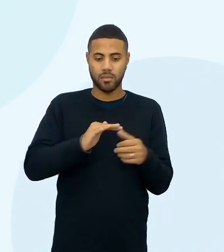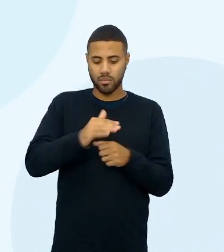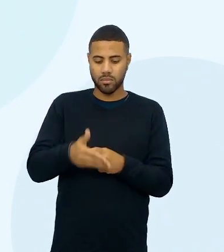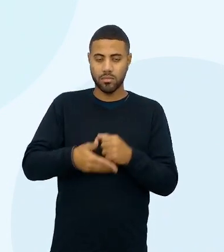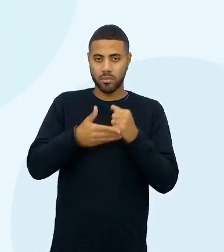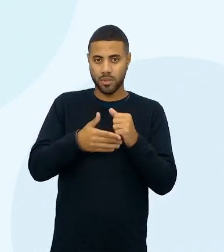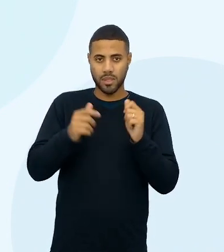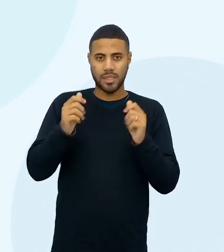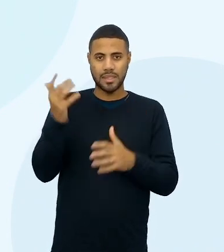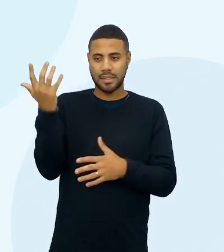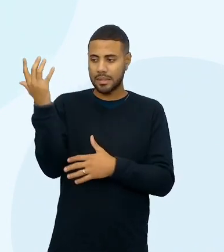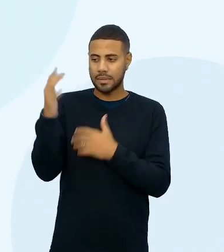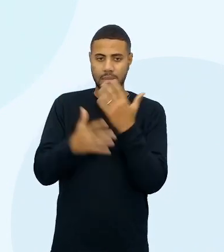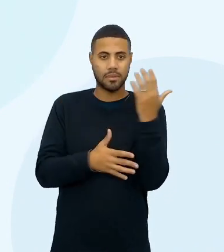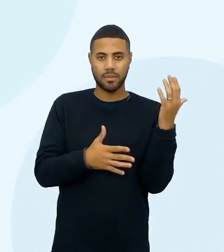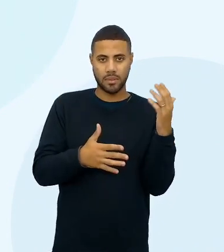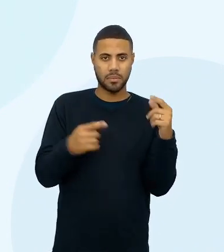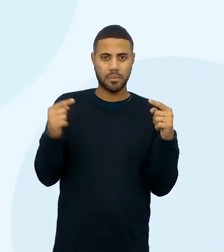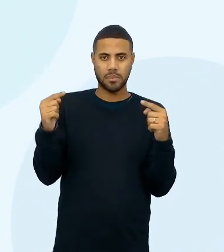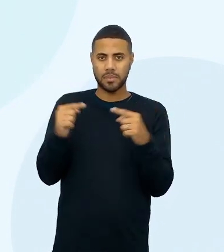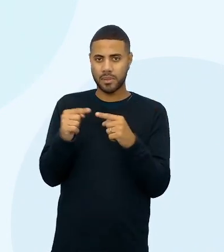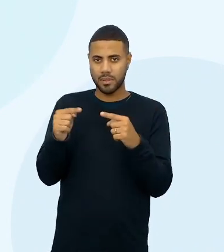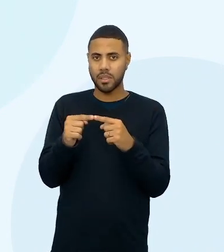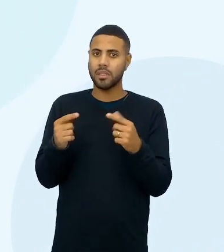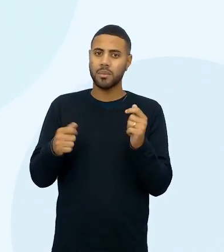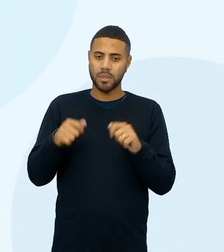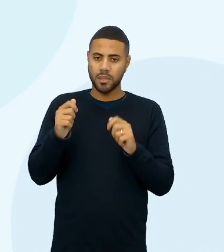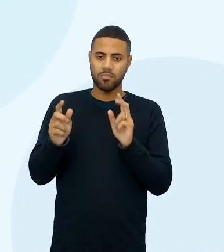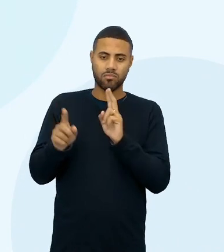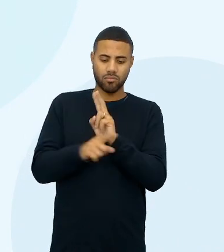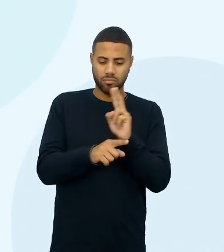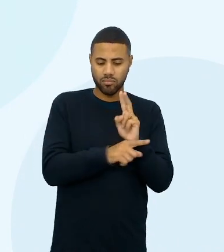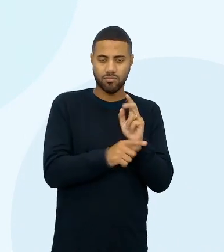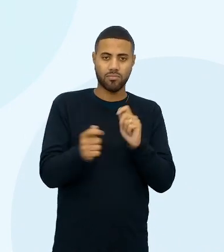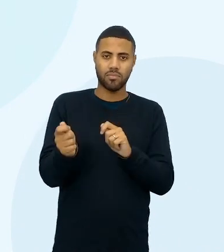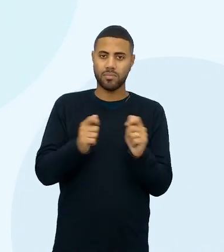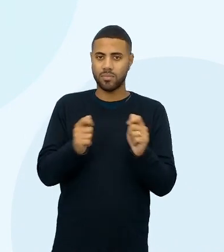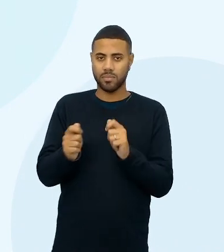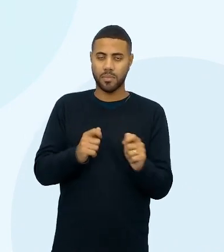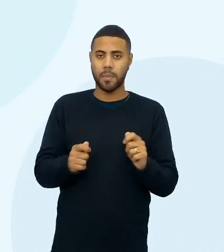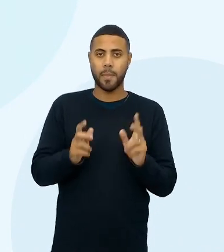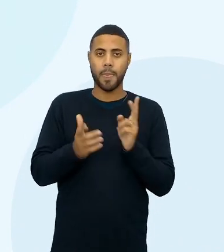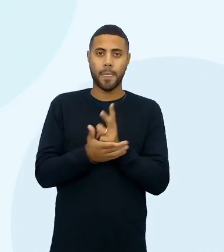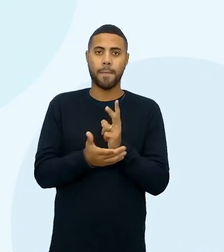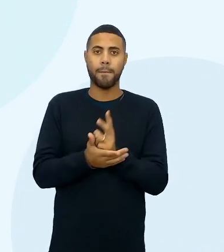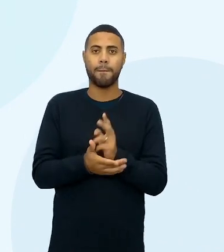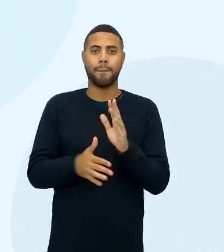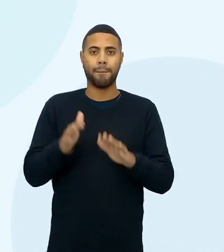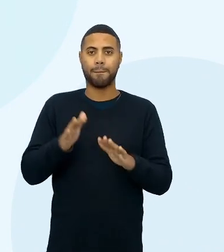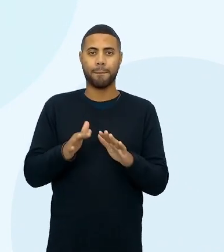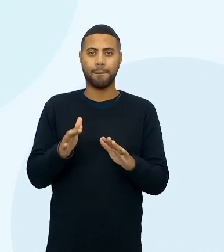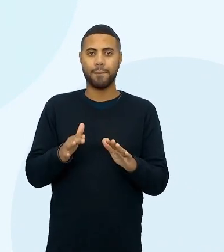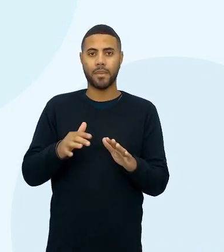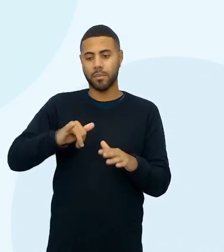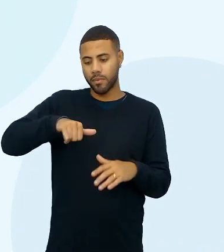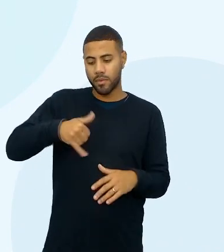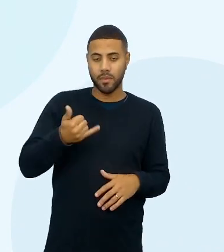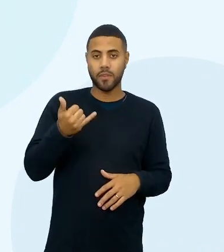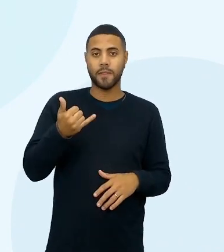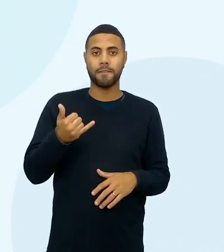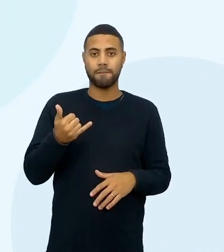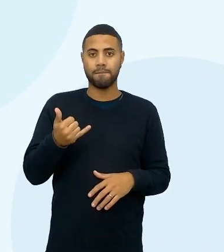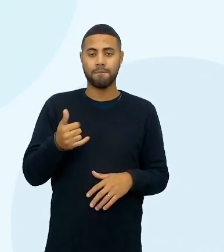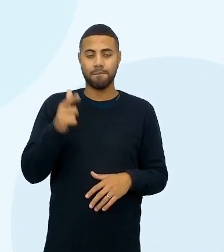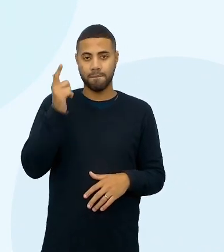o meio ambiente, reintroduzindo na cadeia produtiva itens com potencial de reaproveitamento